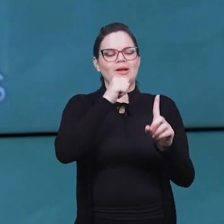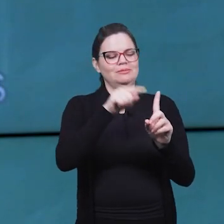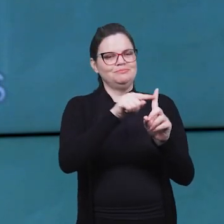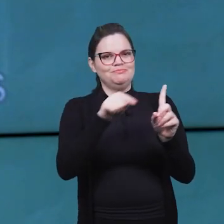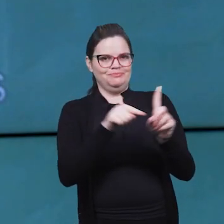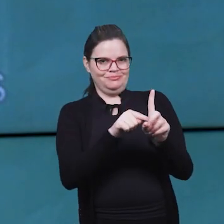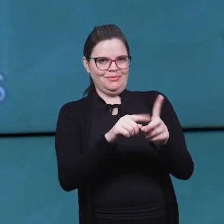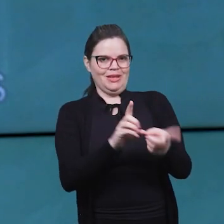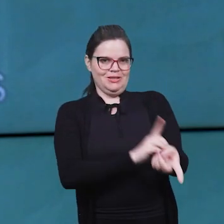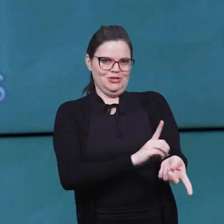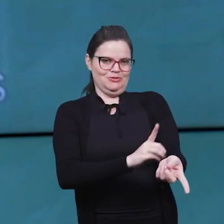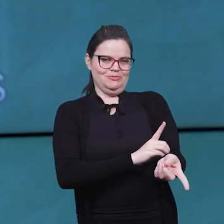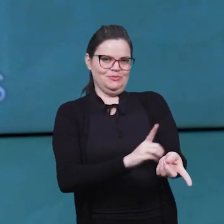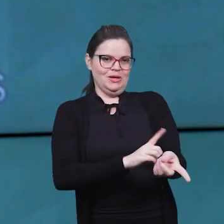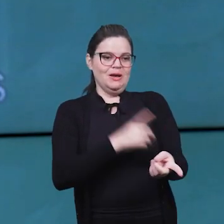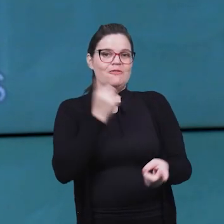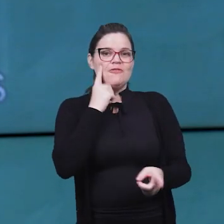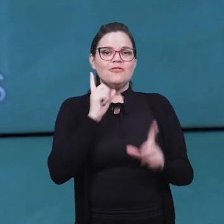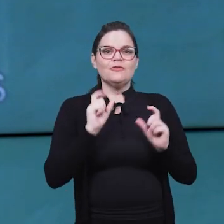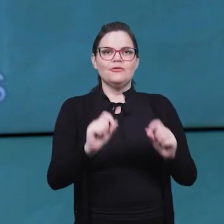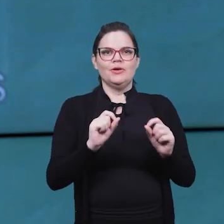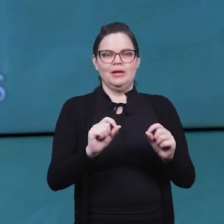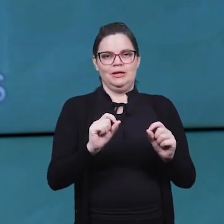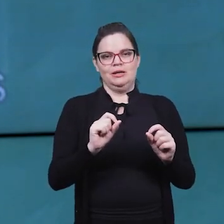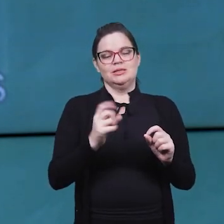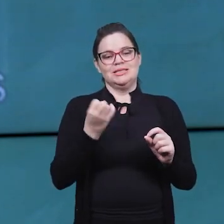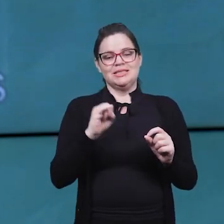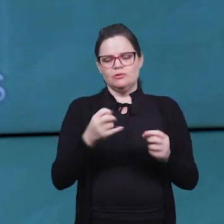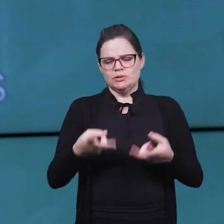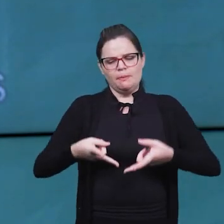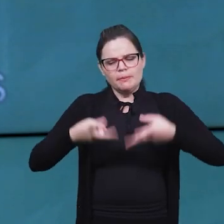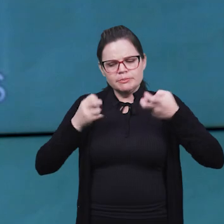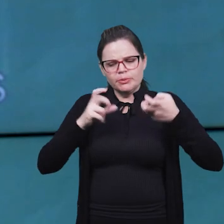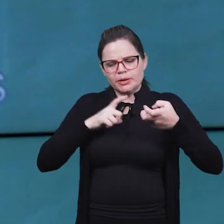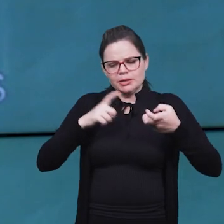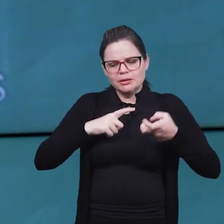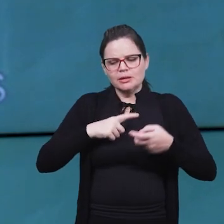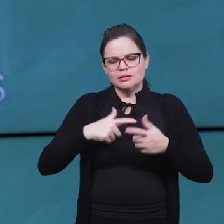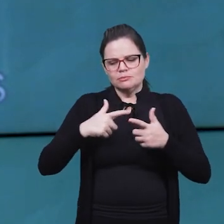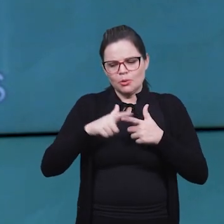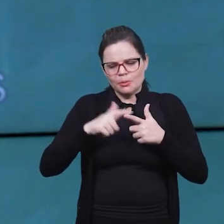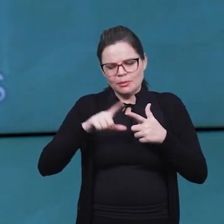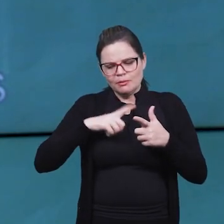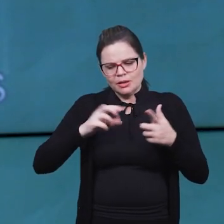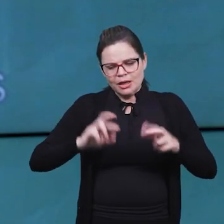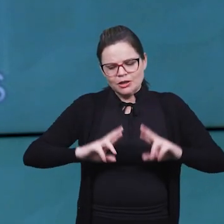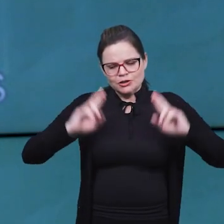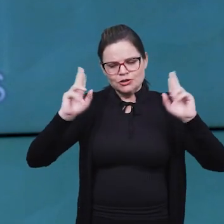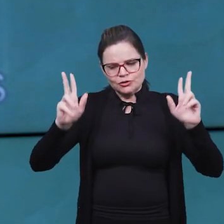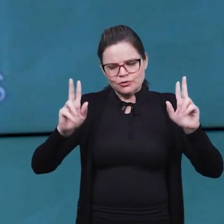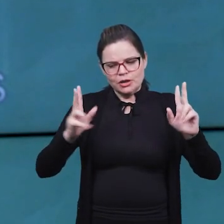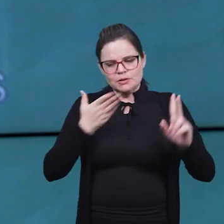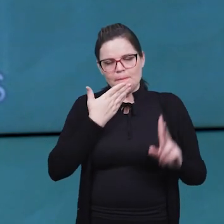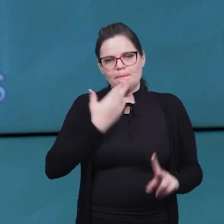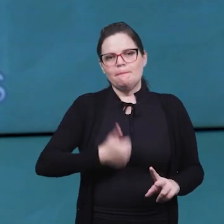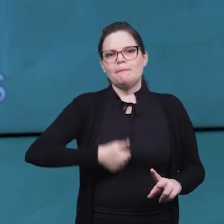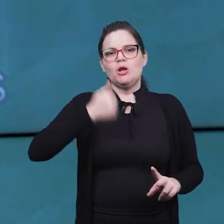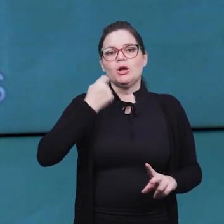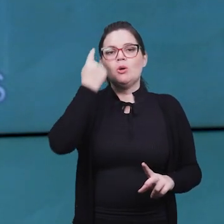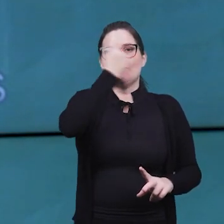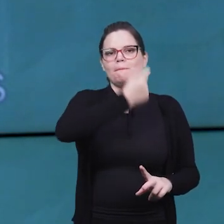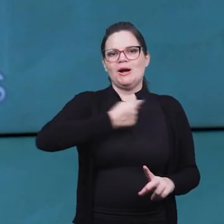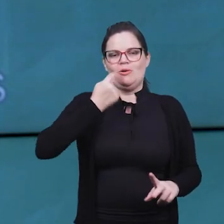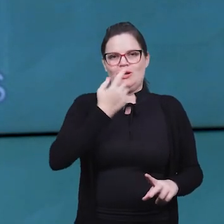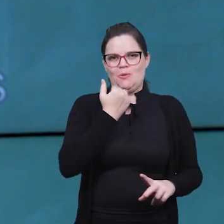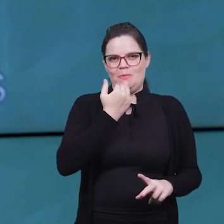medição pós-prandial seja 1 hora após as refeições e não 2 horas. O que significa